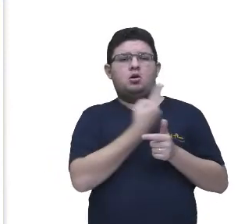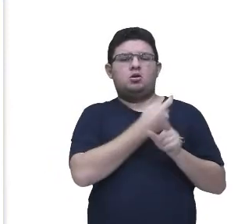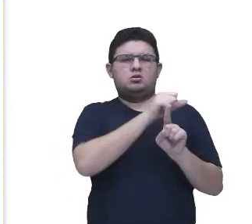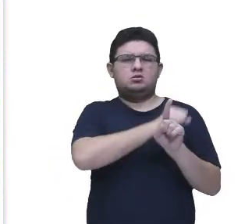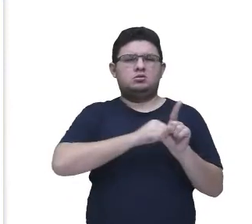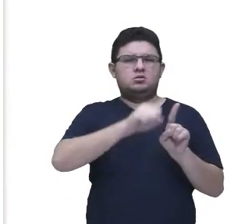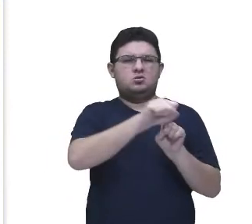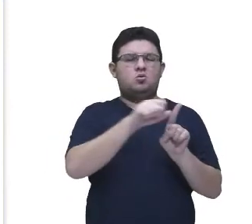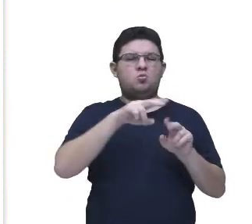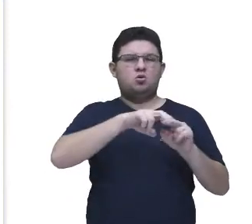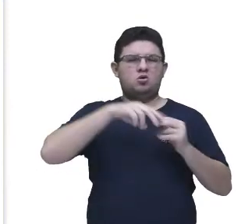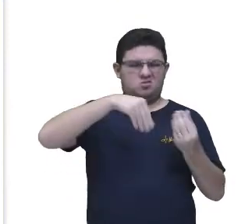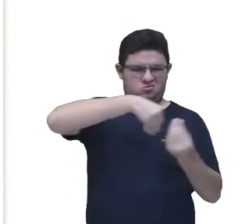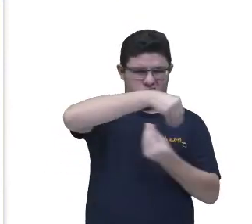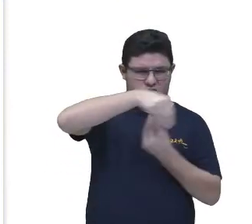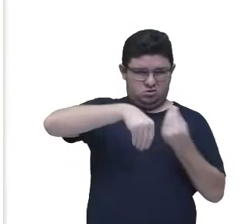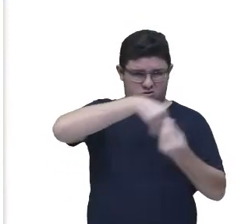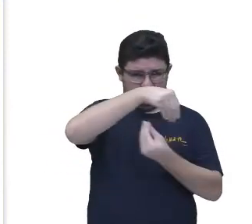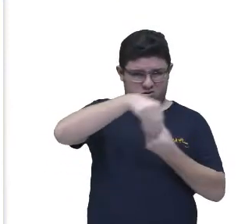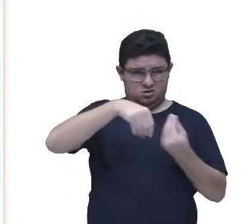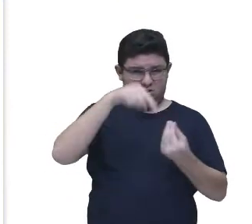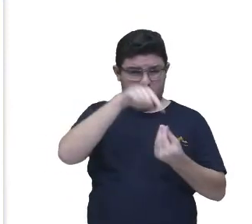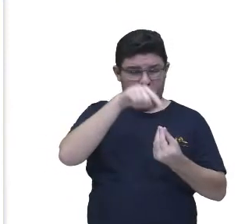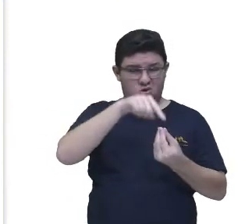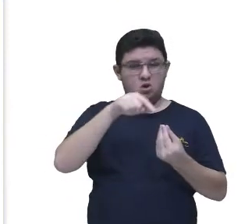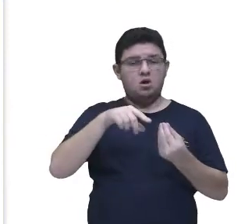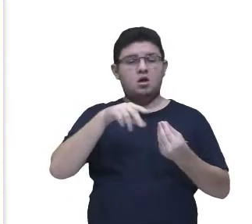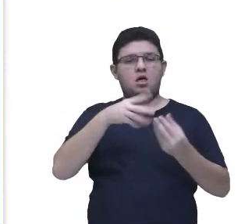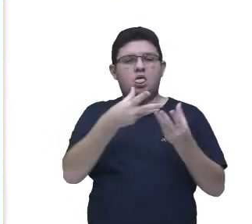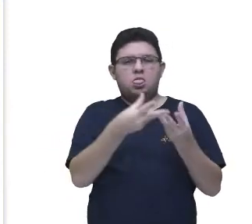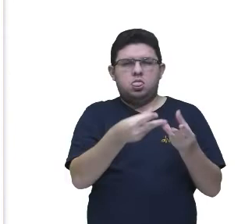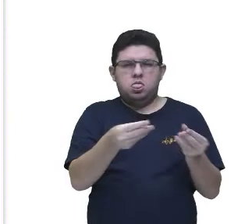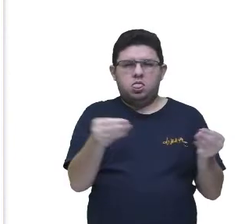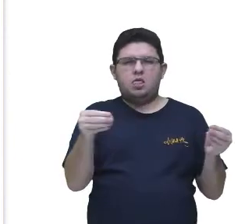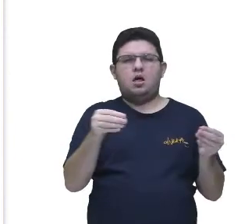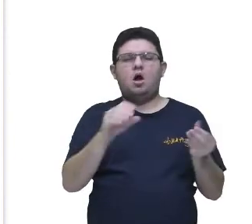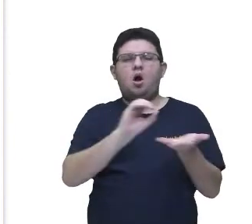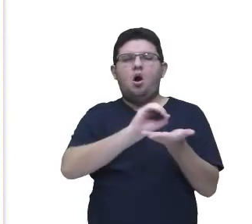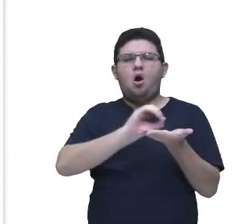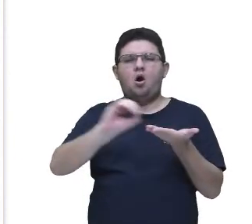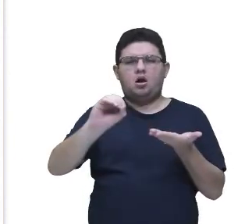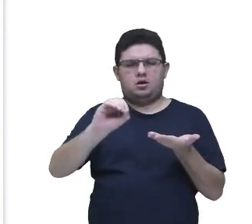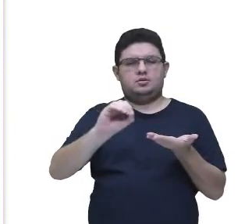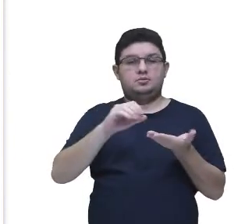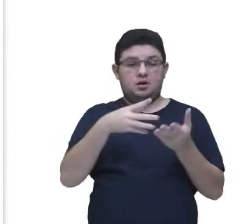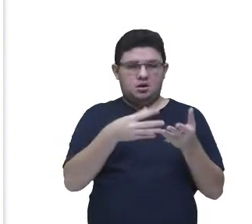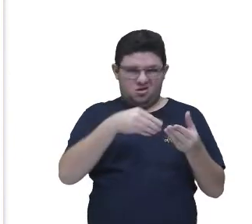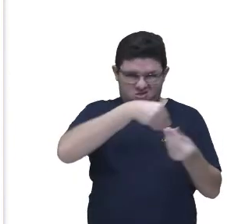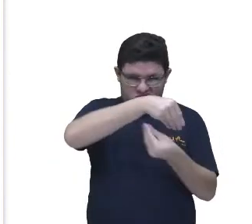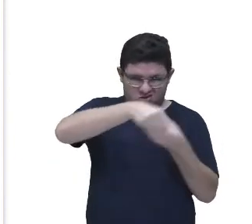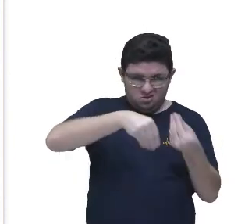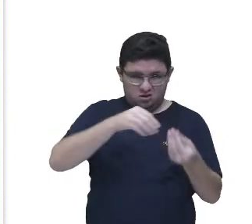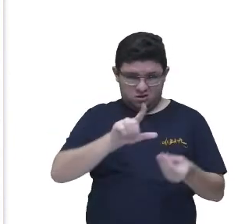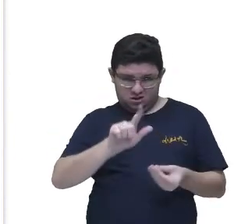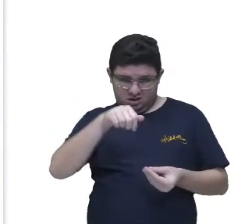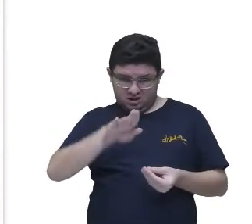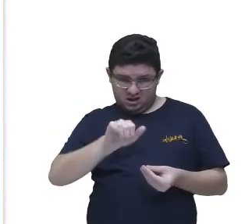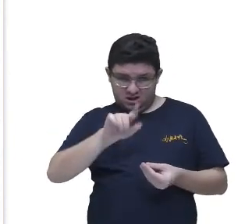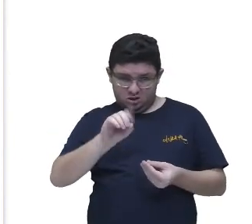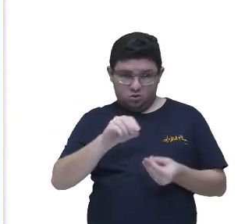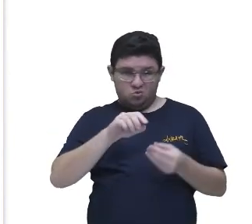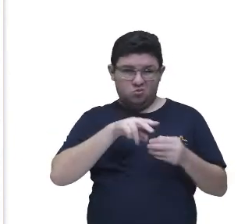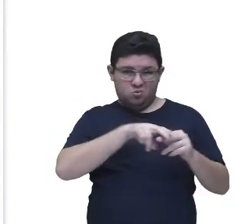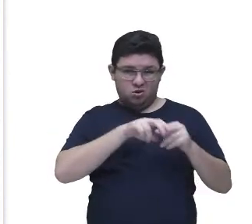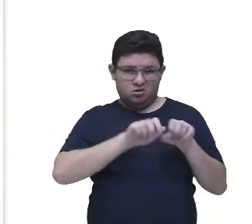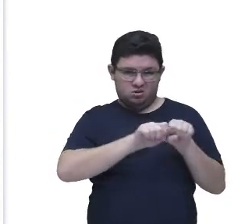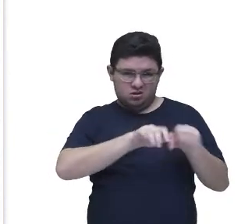material líquido, né, formado pela decomposição de matéria orgânica. E por ele ser líquido, ele facilmente atinge rios, lagos